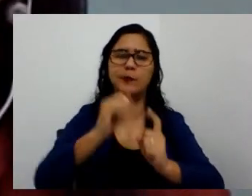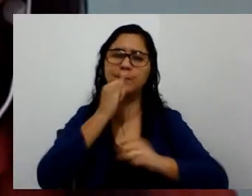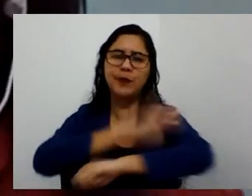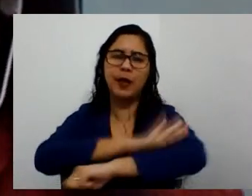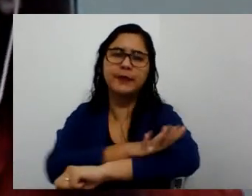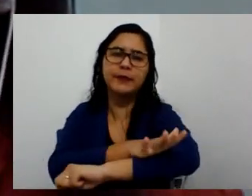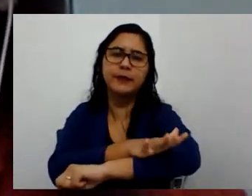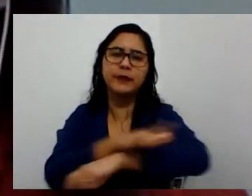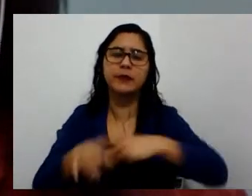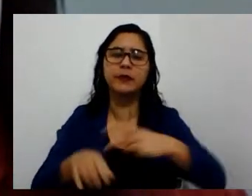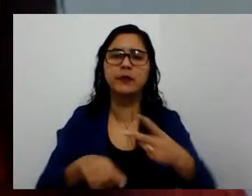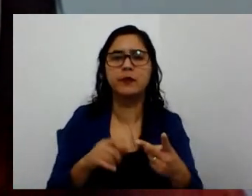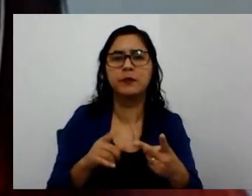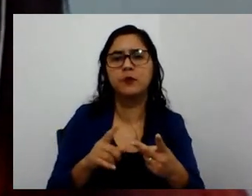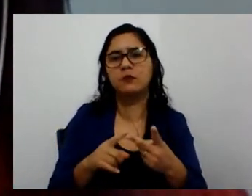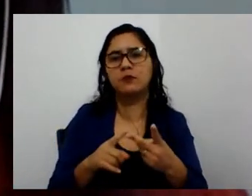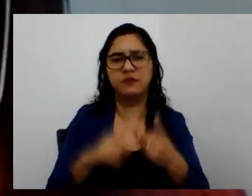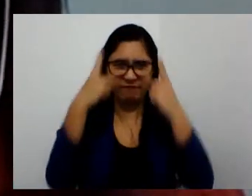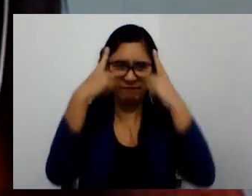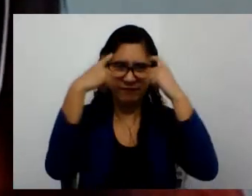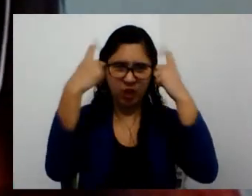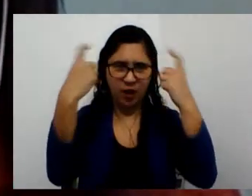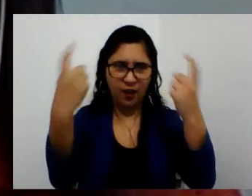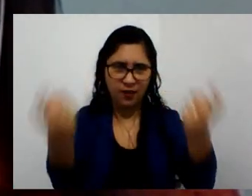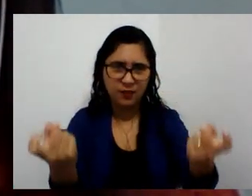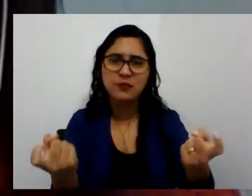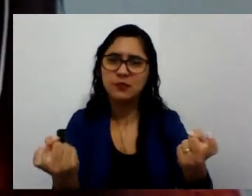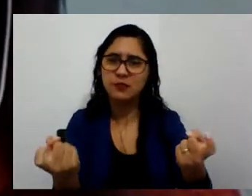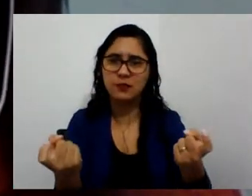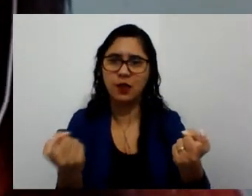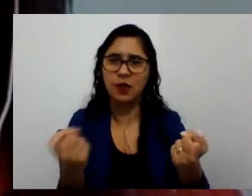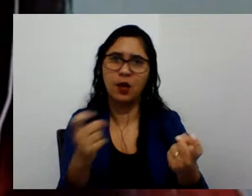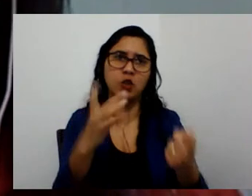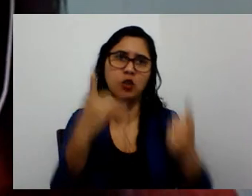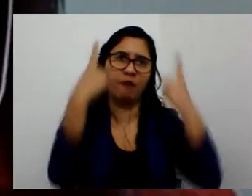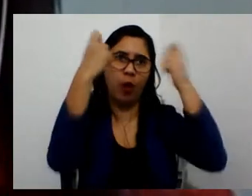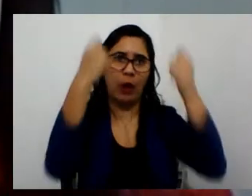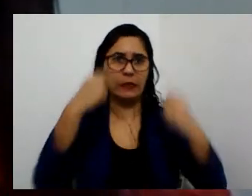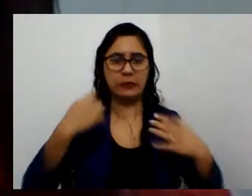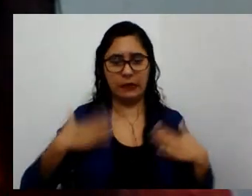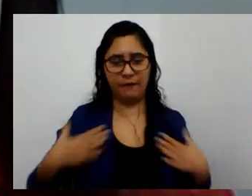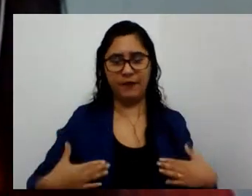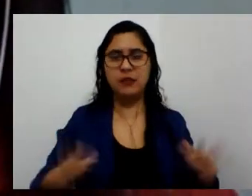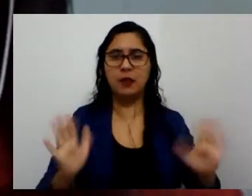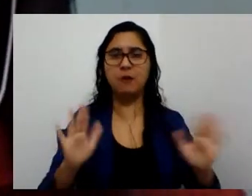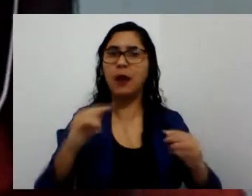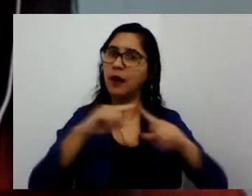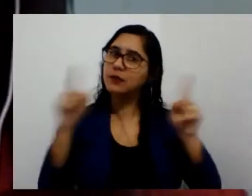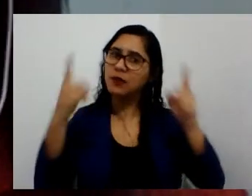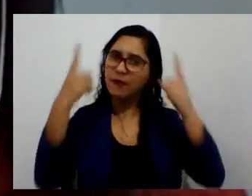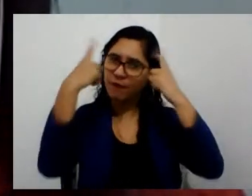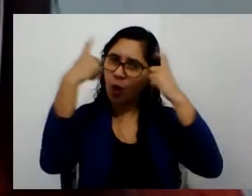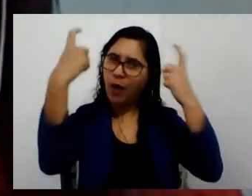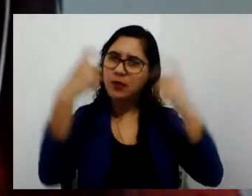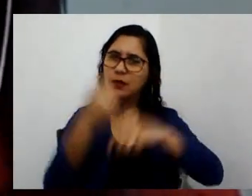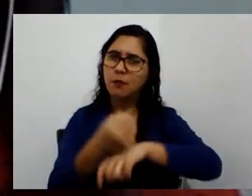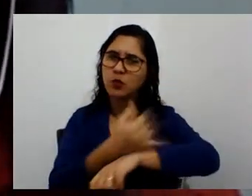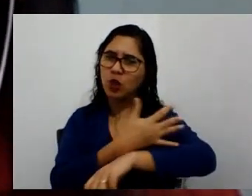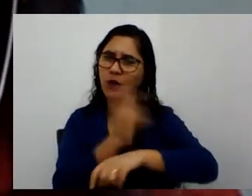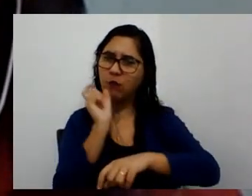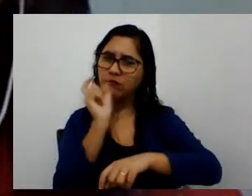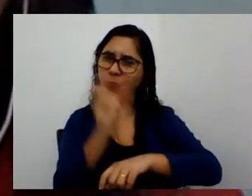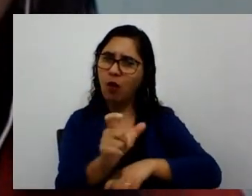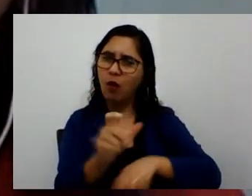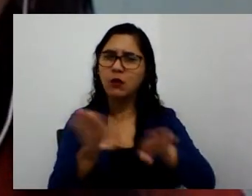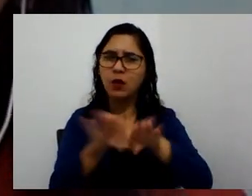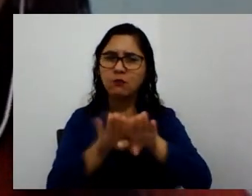como violência, né? Não estou falando só de violência física, eu estou falando de violência emocional, de violência